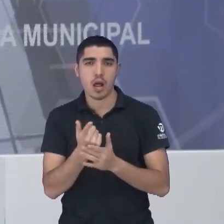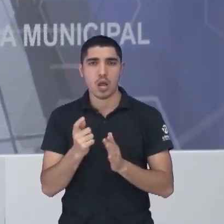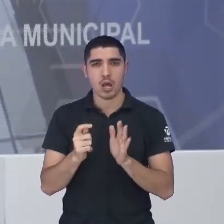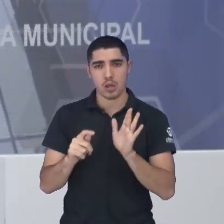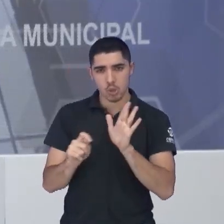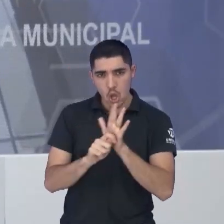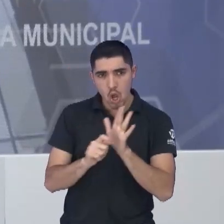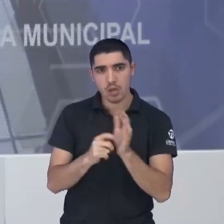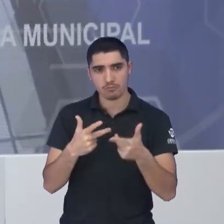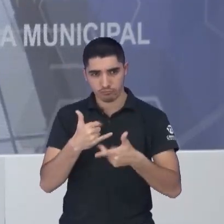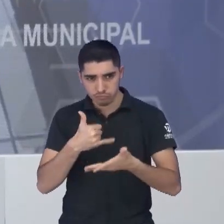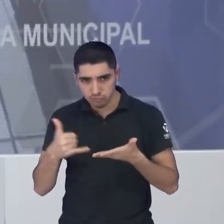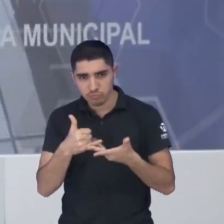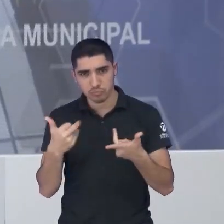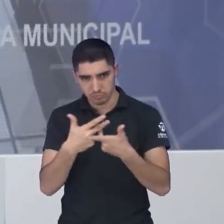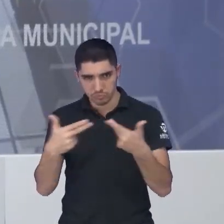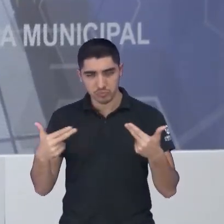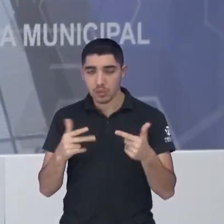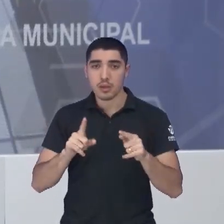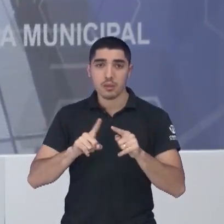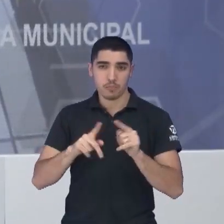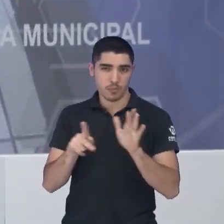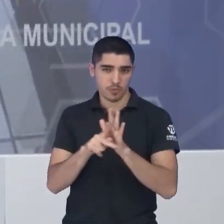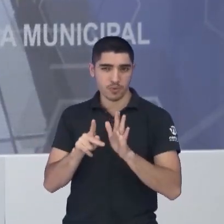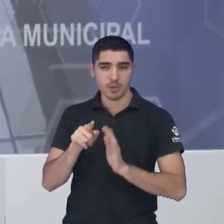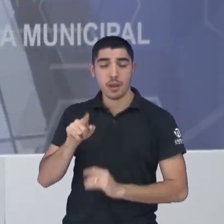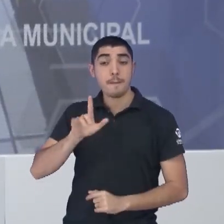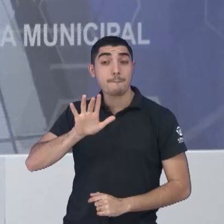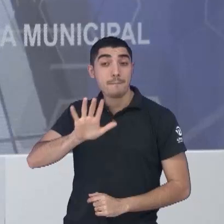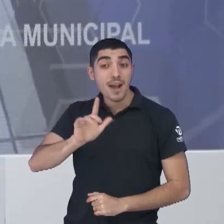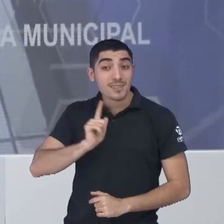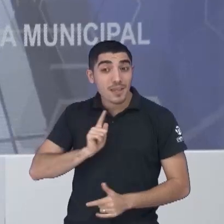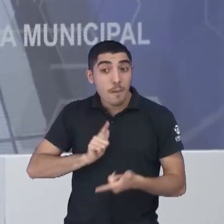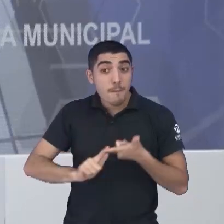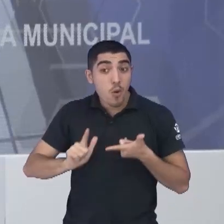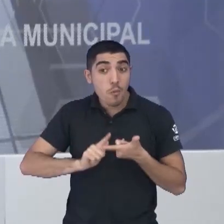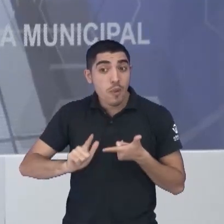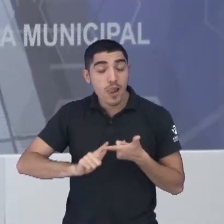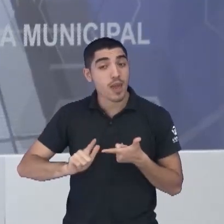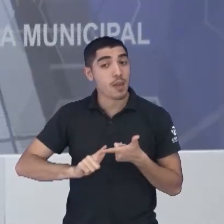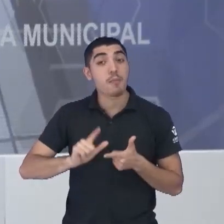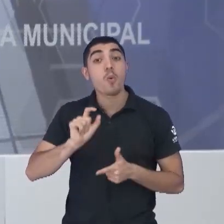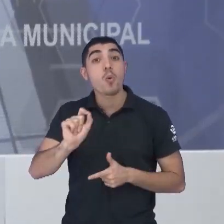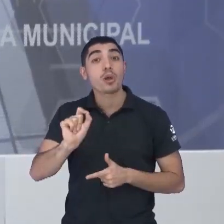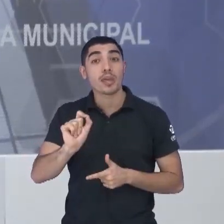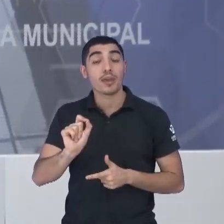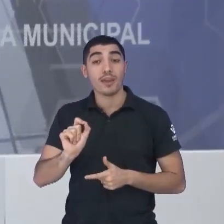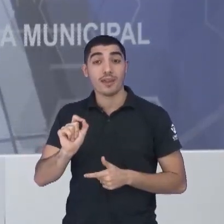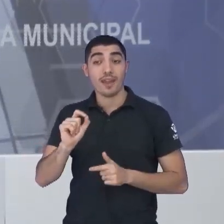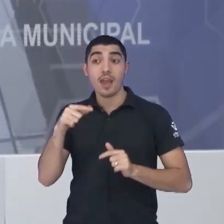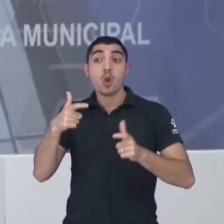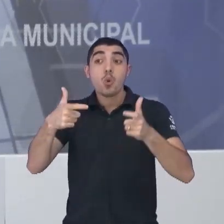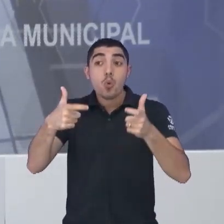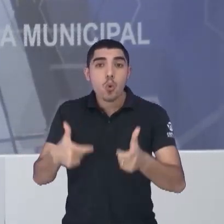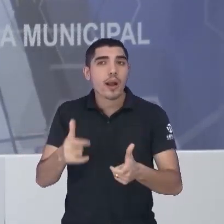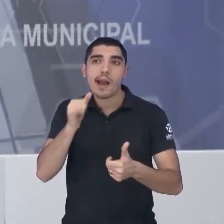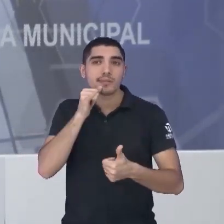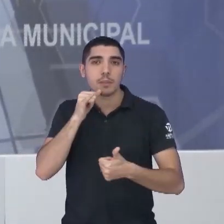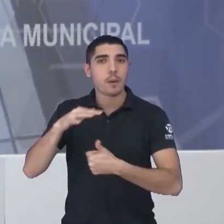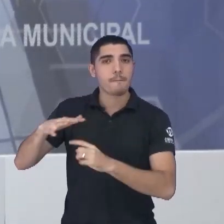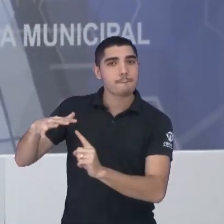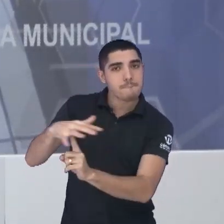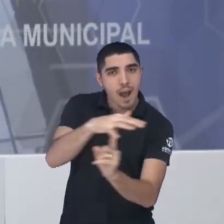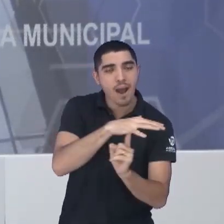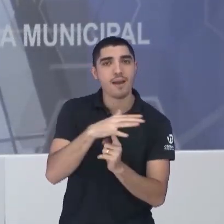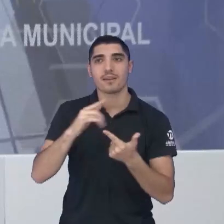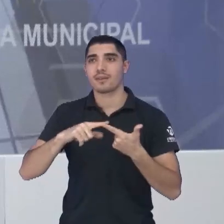pois não se busca proibir nem porte, nem sequer o uso, mas sim o uso em áreas públicas, como parques e praças que